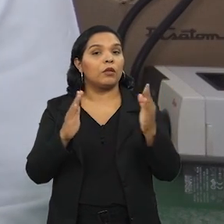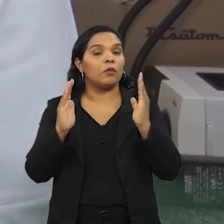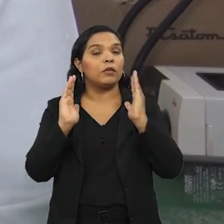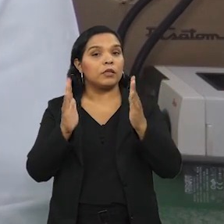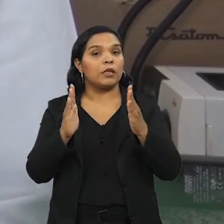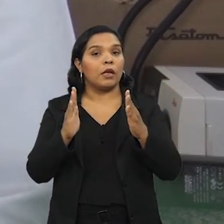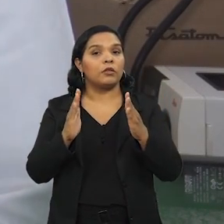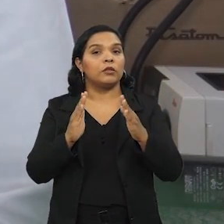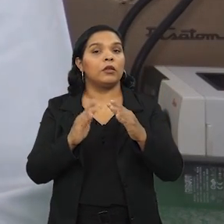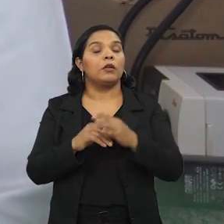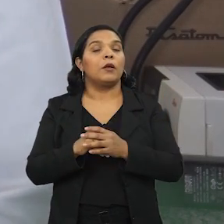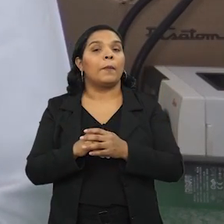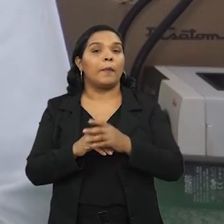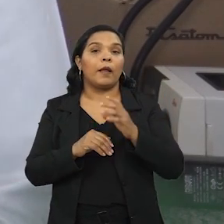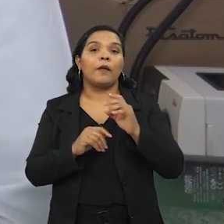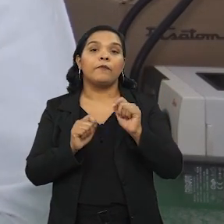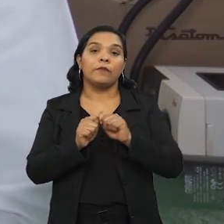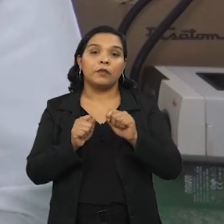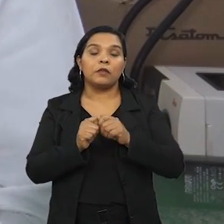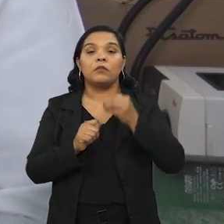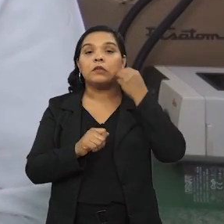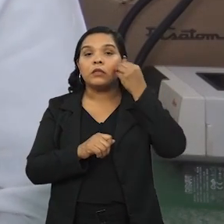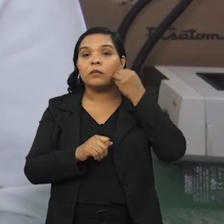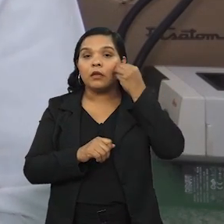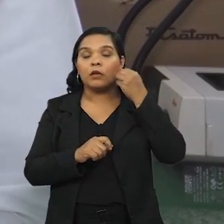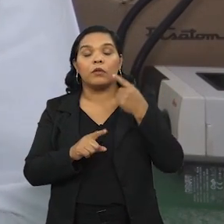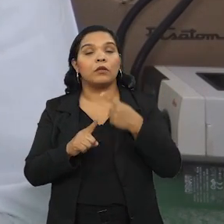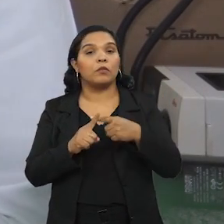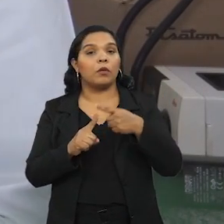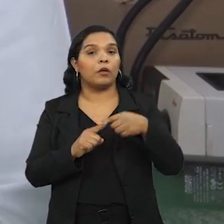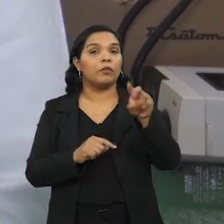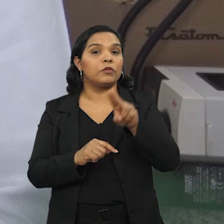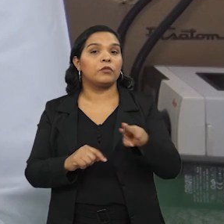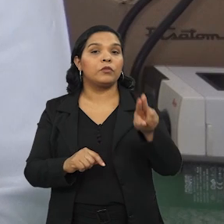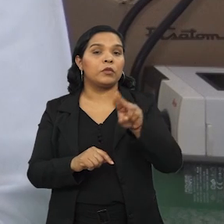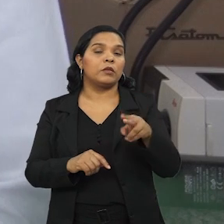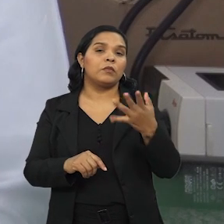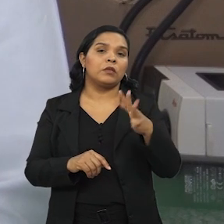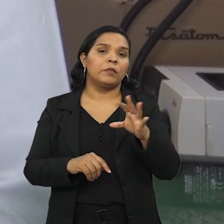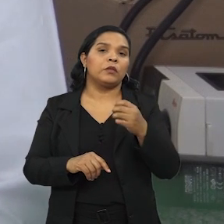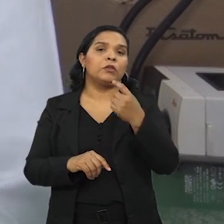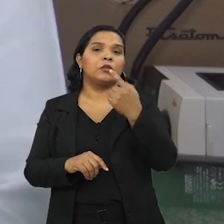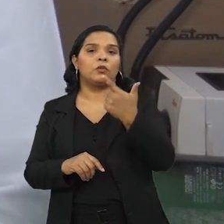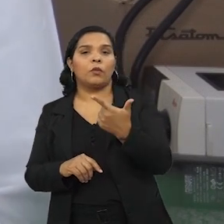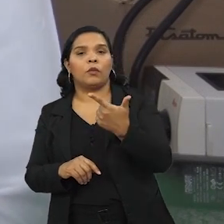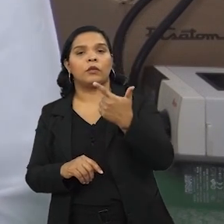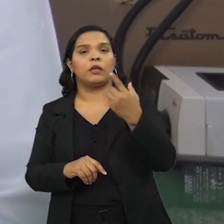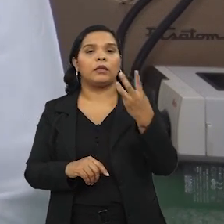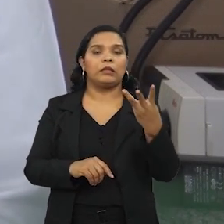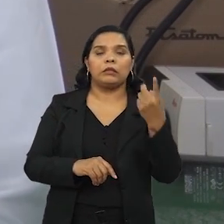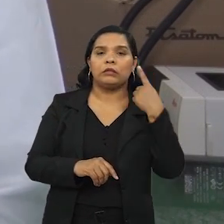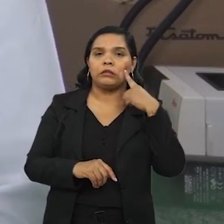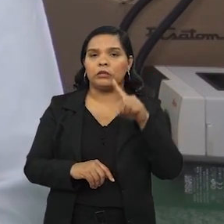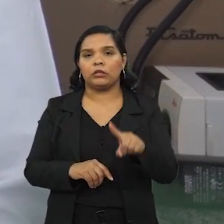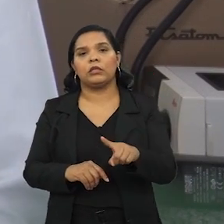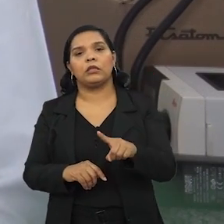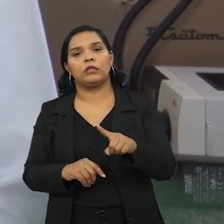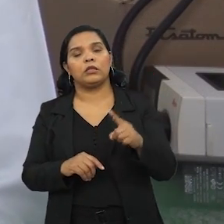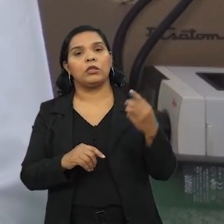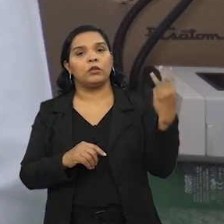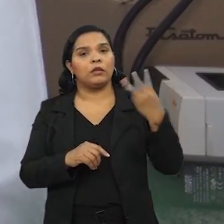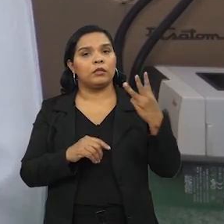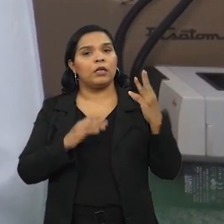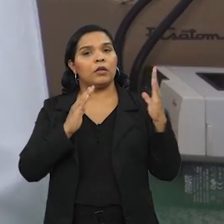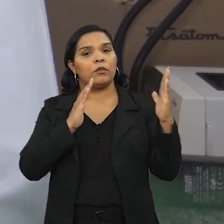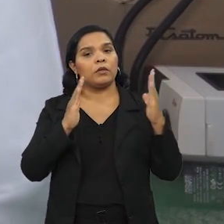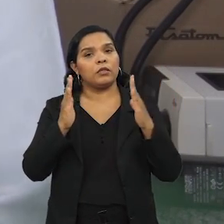no seu terceiro estágio, que é um estágio ideal para a gente poder realizar o experimento. Porque os experimentos que a gente utiliza levam em média 2 a 3 dias